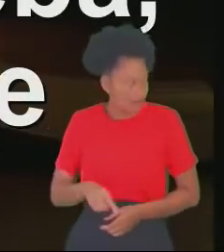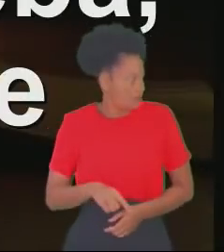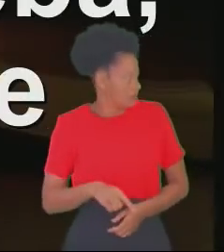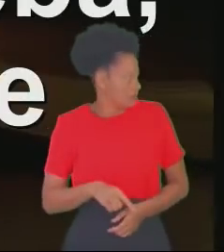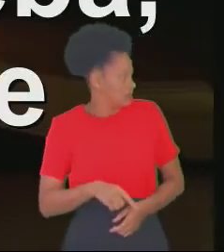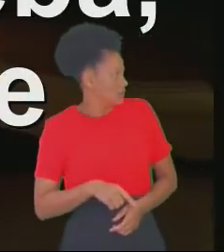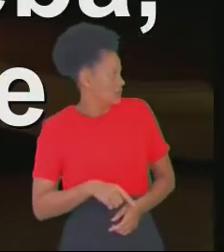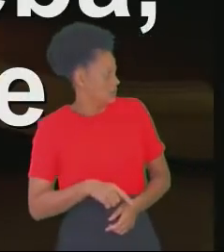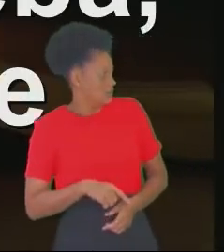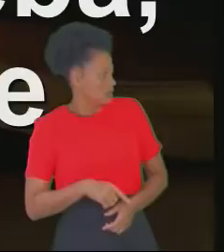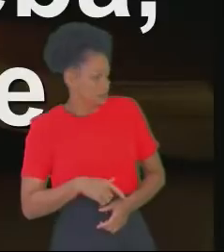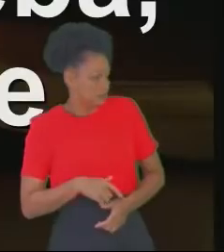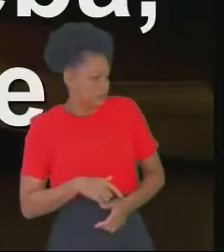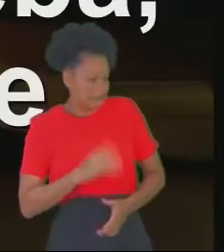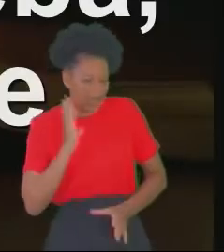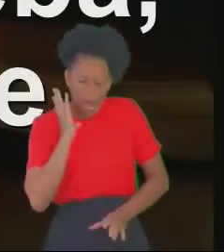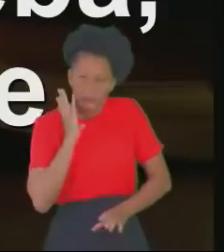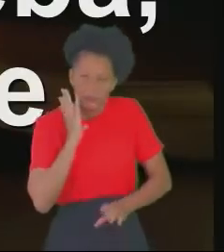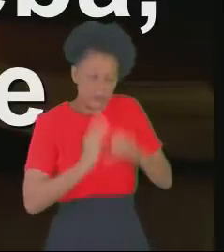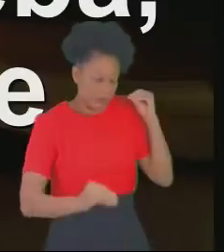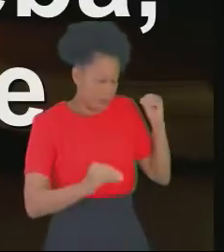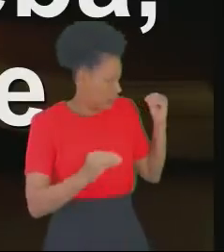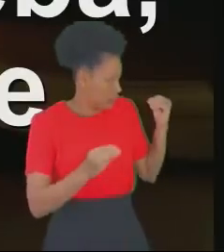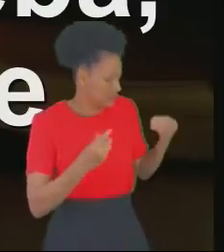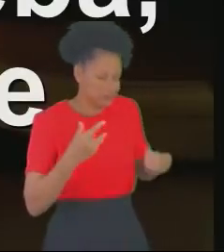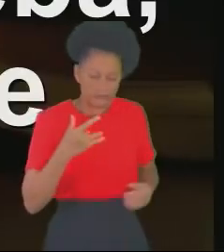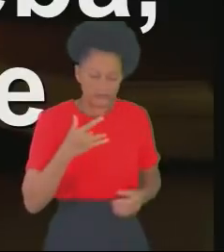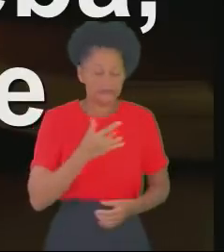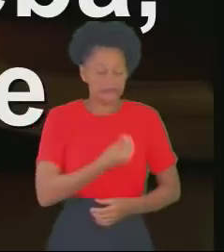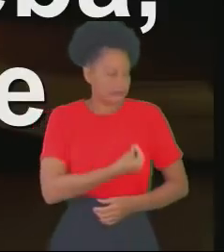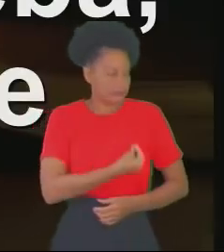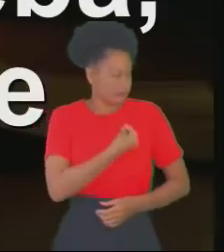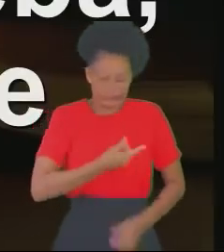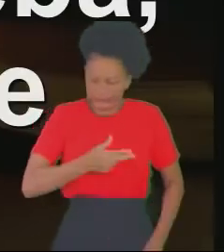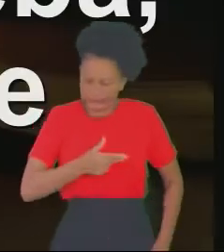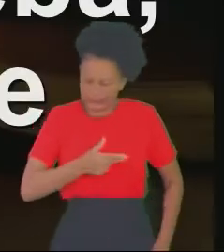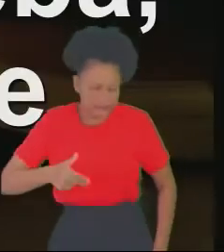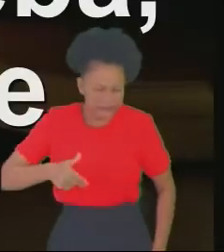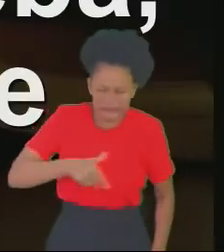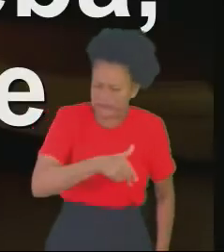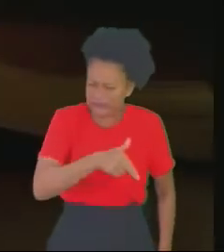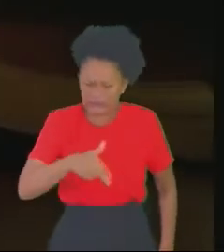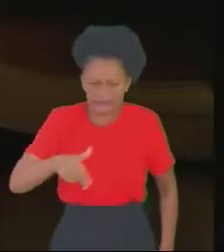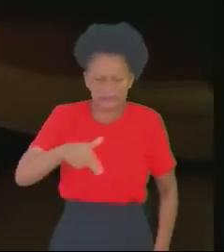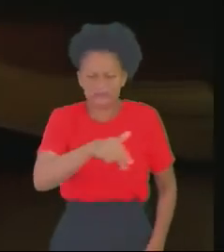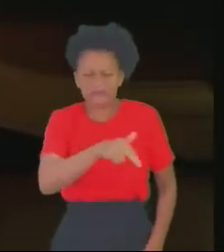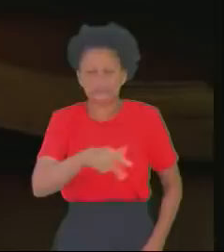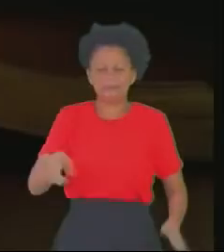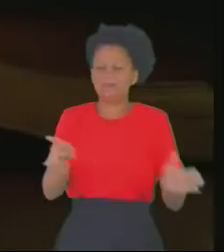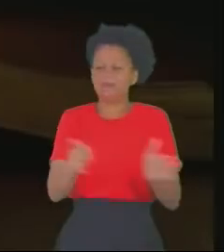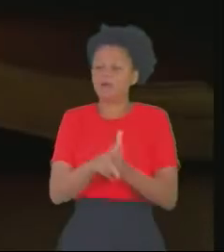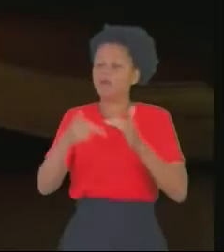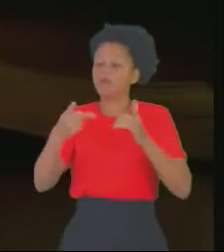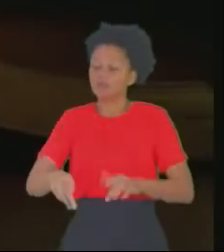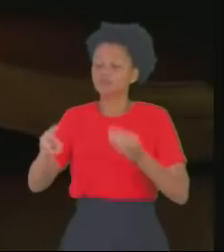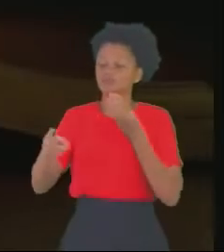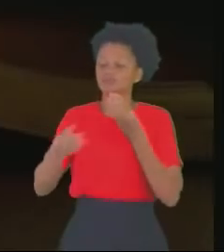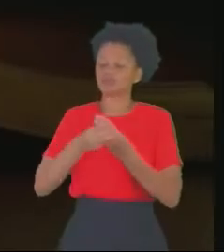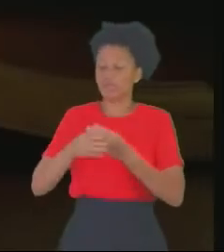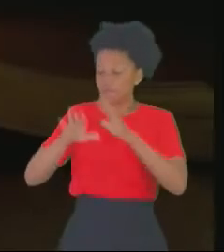para escapar com vida se foi e veio a Berseba, que é de Judá, e deixou ali o seu